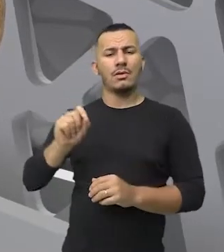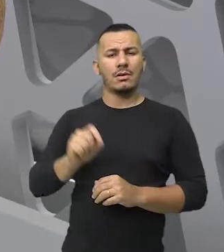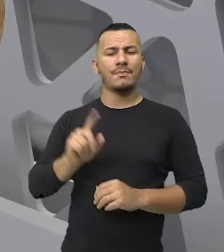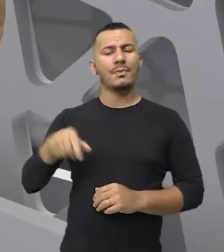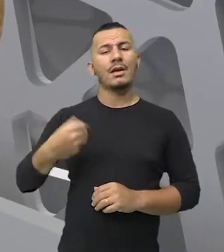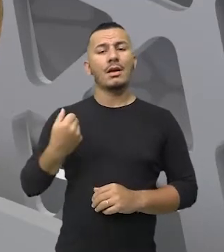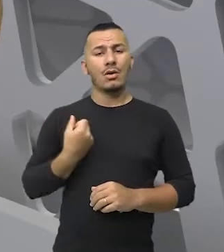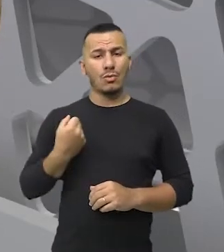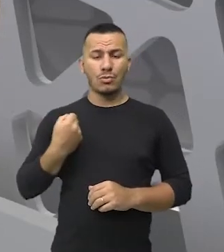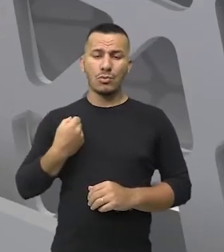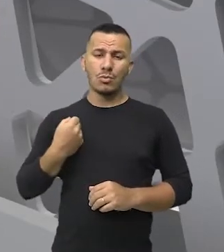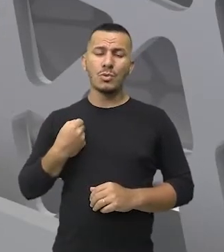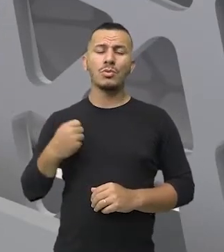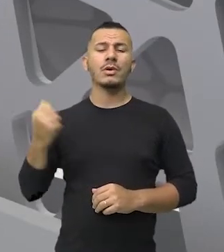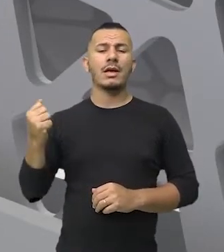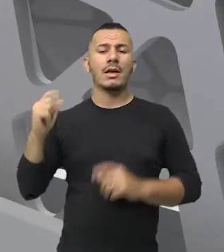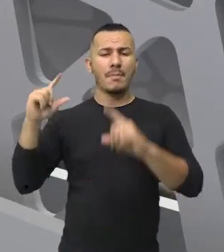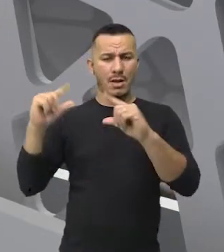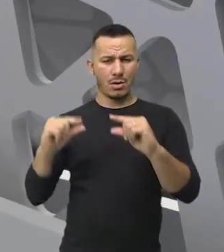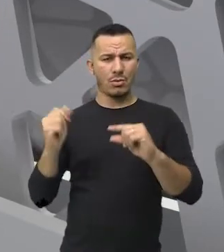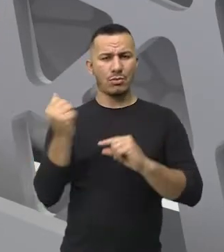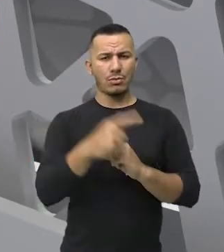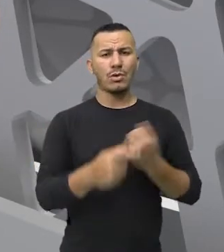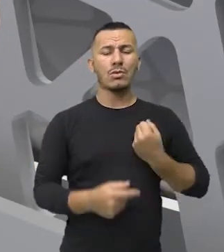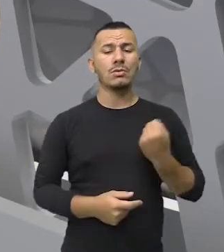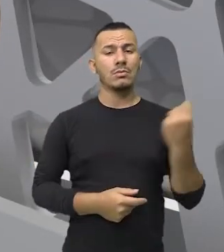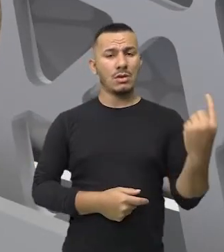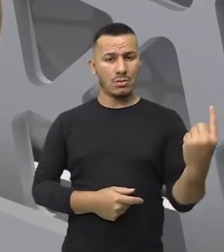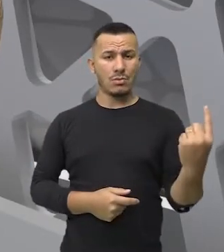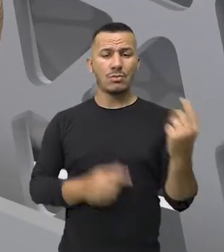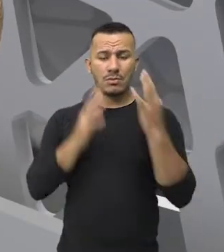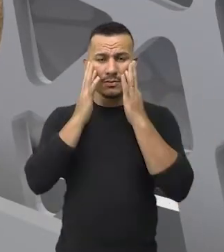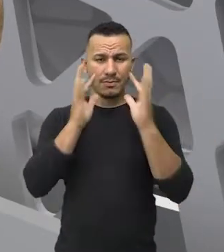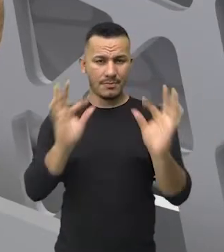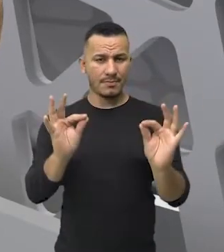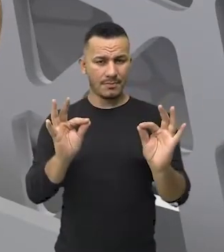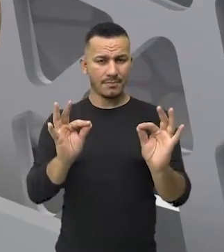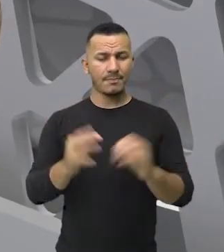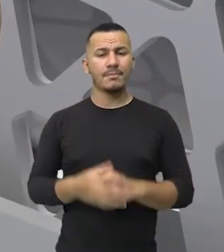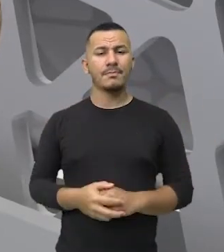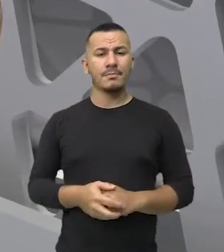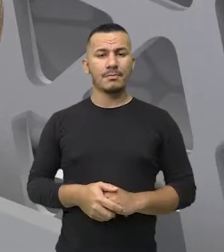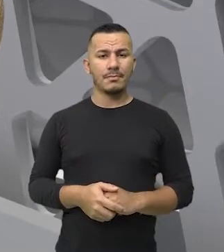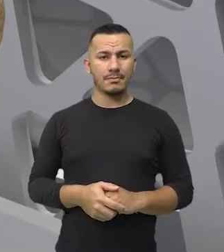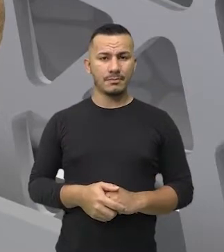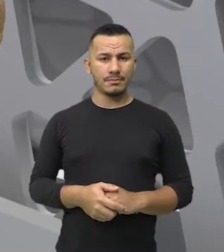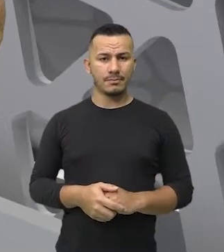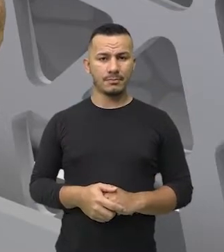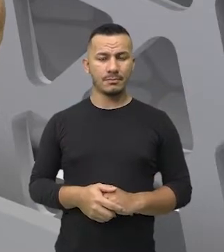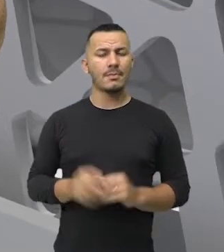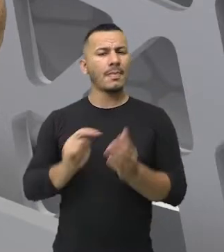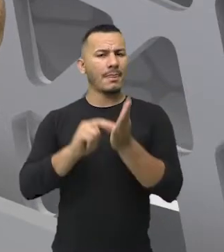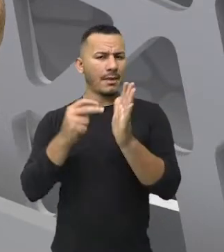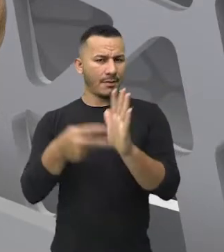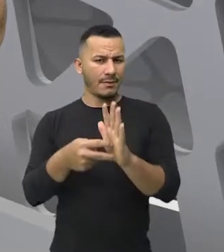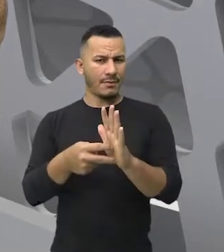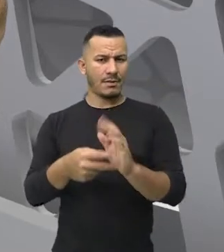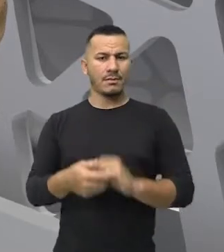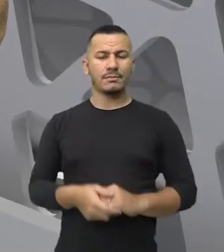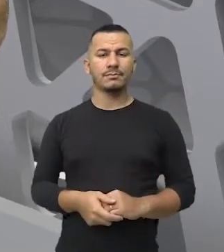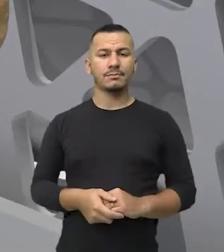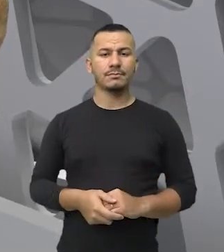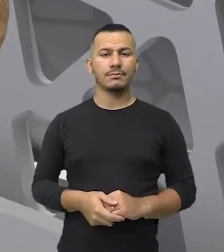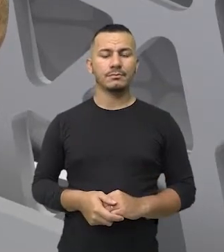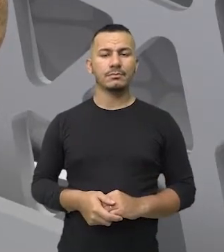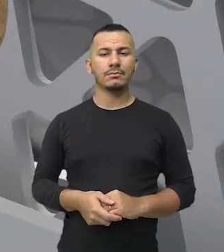falando de um número que é menor do que 1, tá legal? Vai ficar esperto com isso. Menor do que 1. O que isso quer dizer?